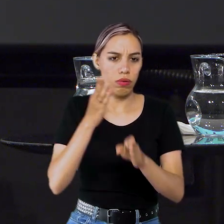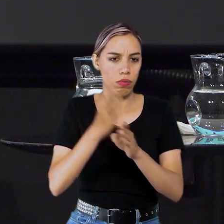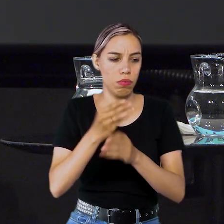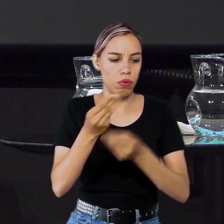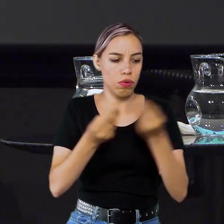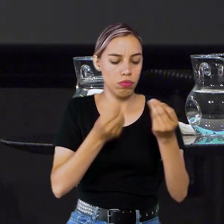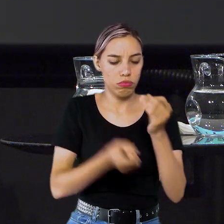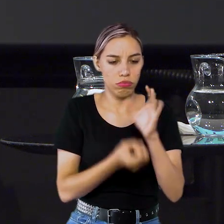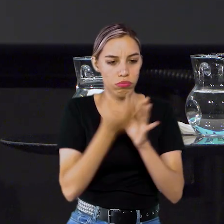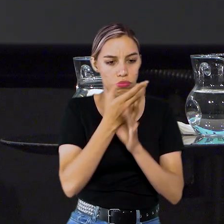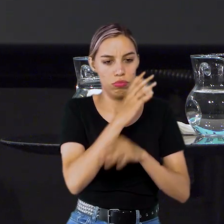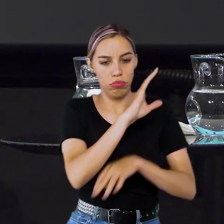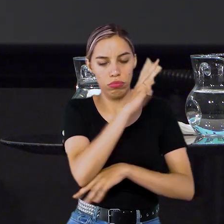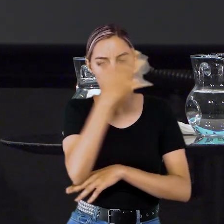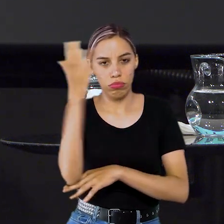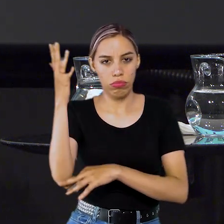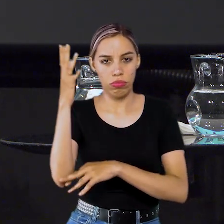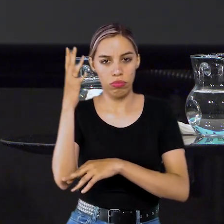animais.